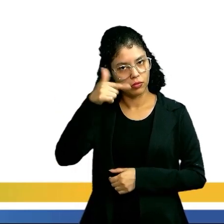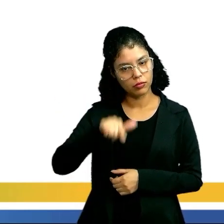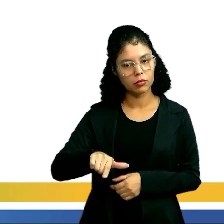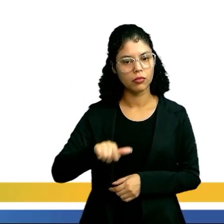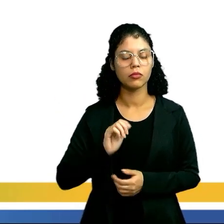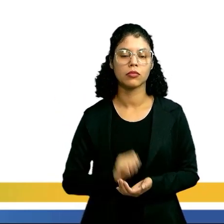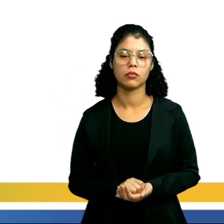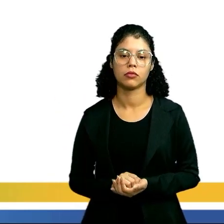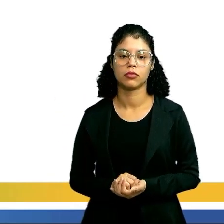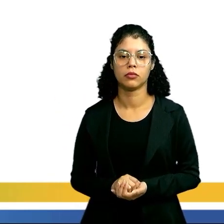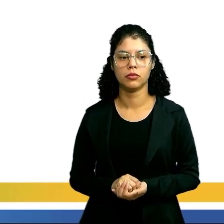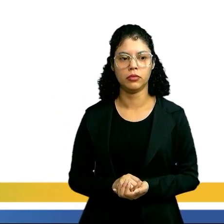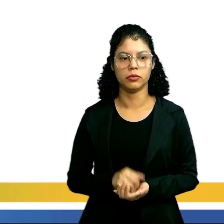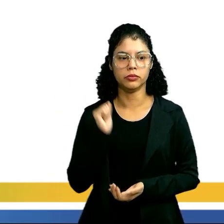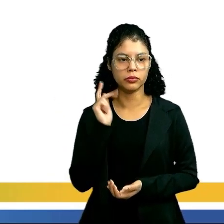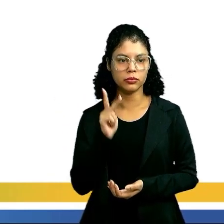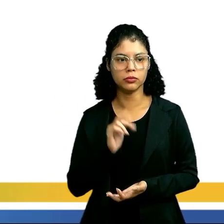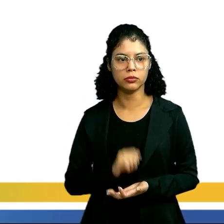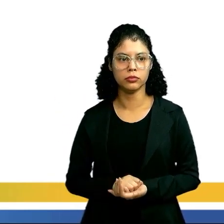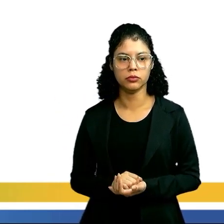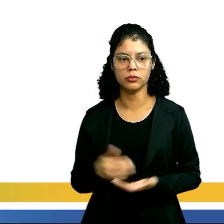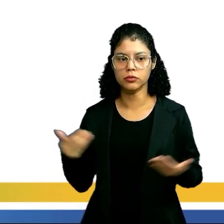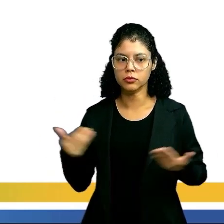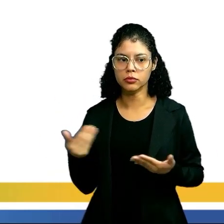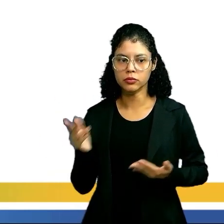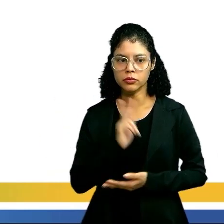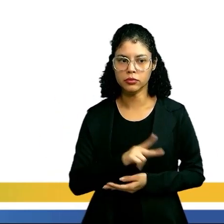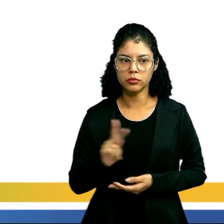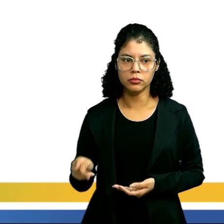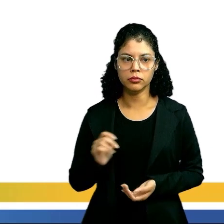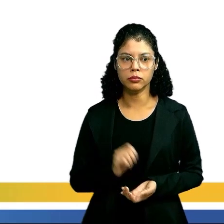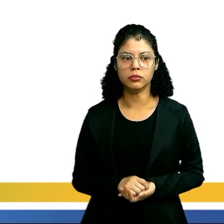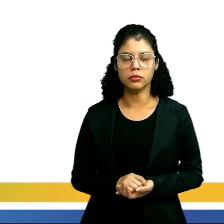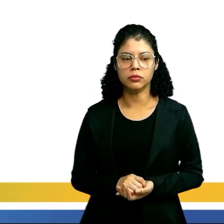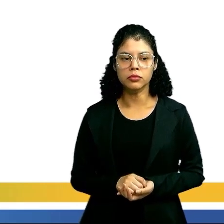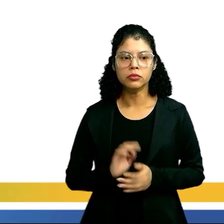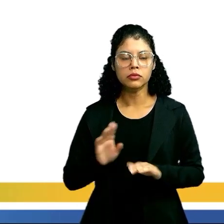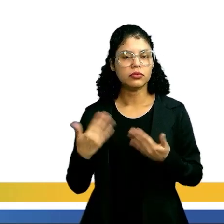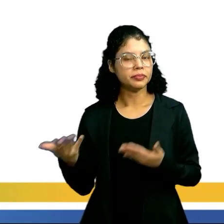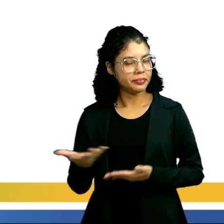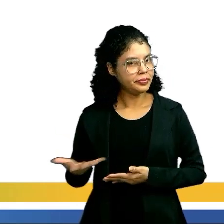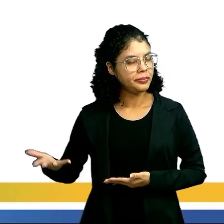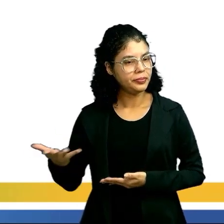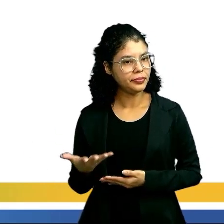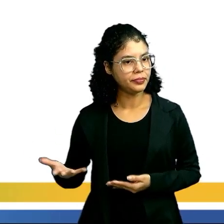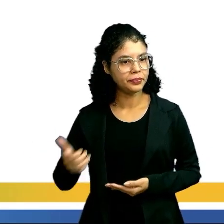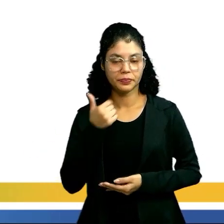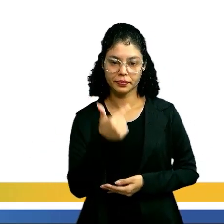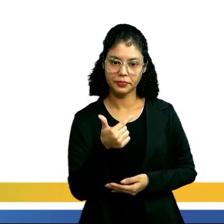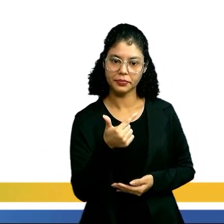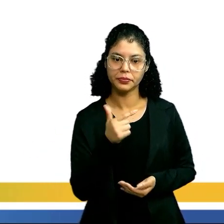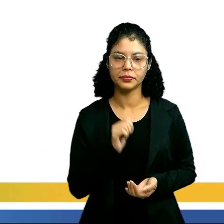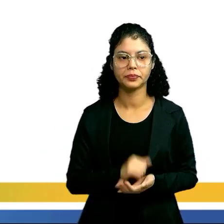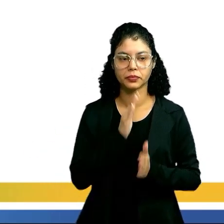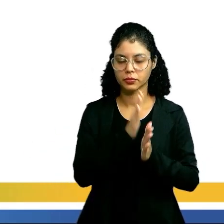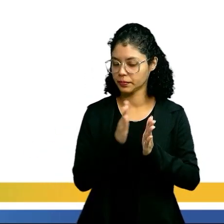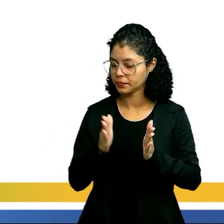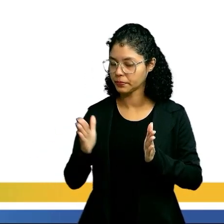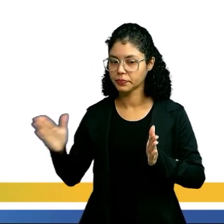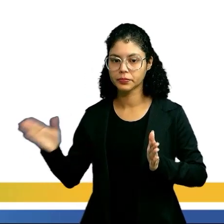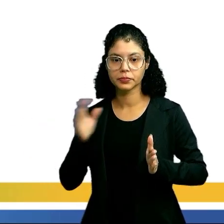aqui repete, ó. Ok? E agora o que eu faço, professor? Nesse caso, Qual é a minha base aqui? 2. Eu vou